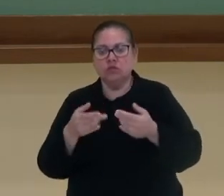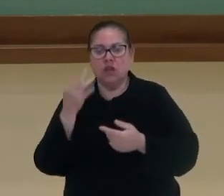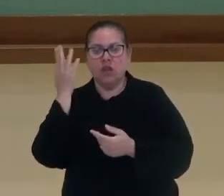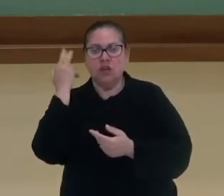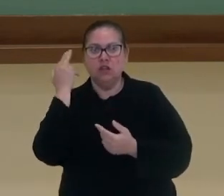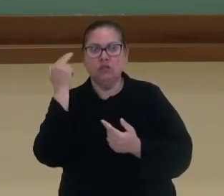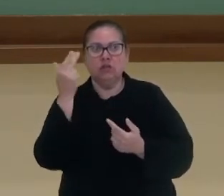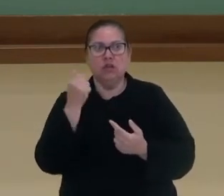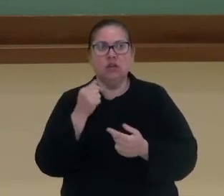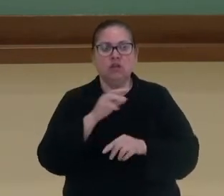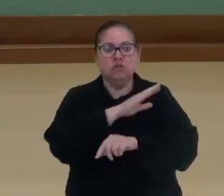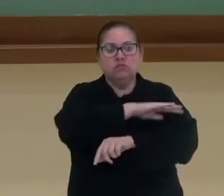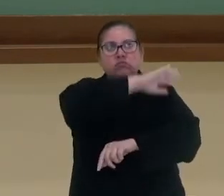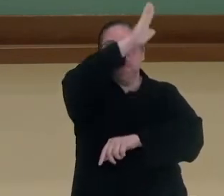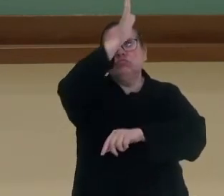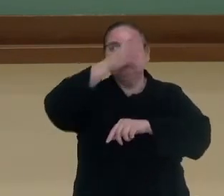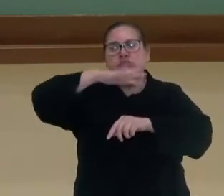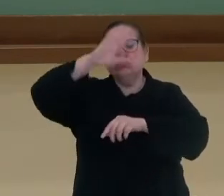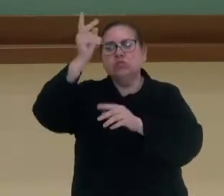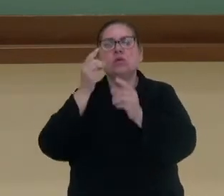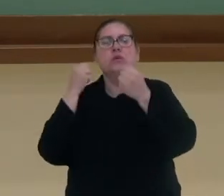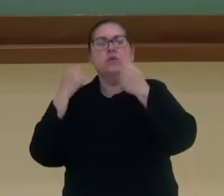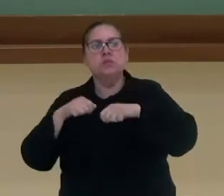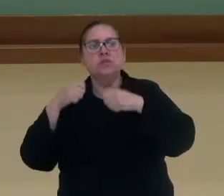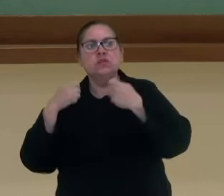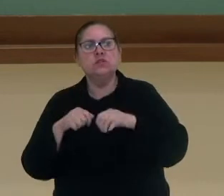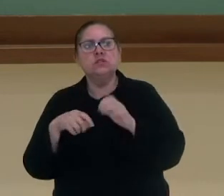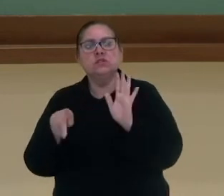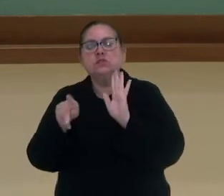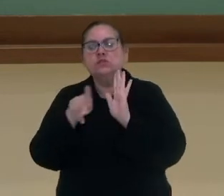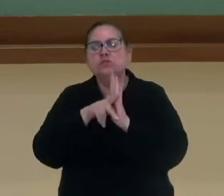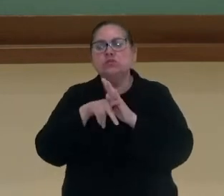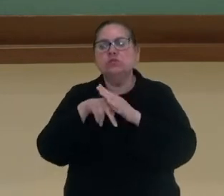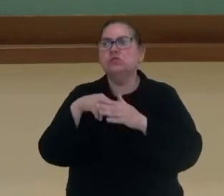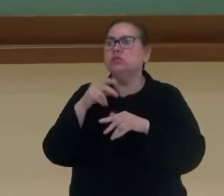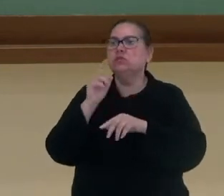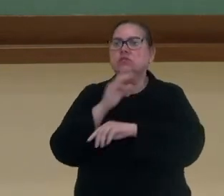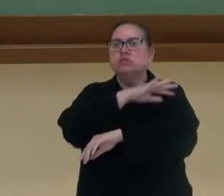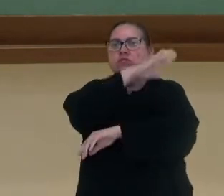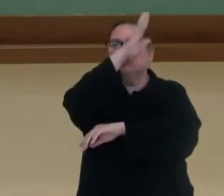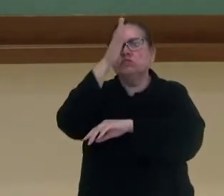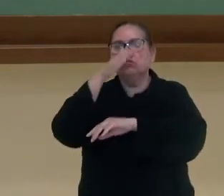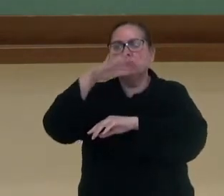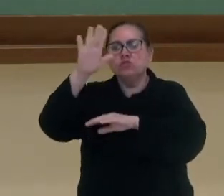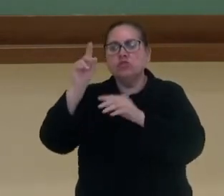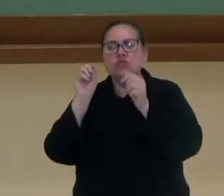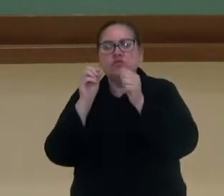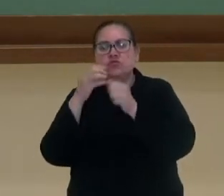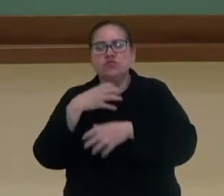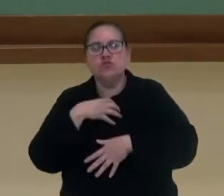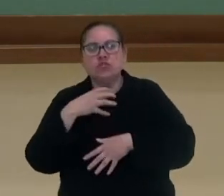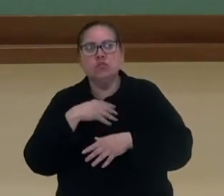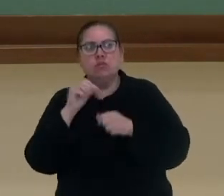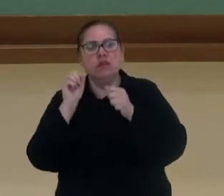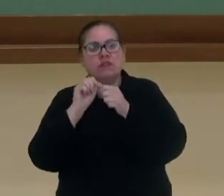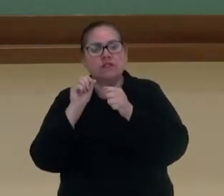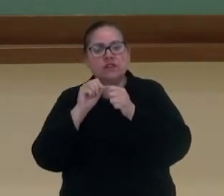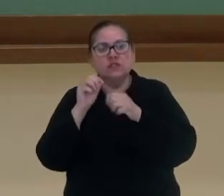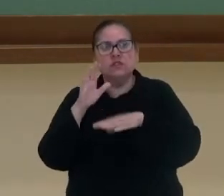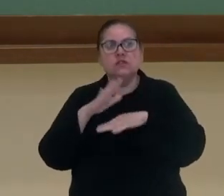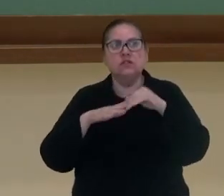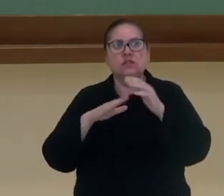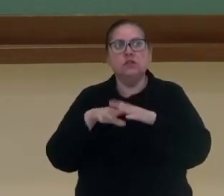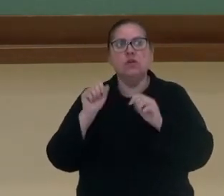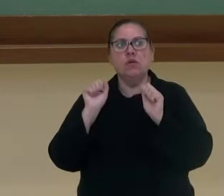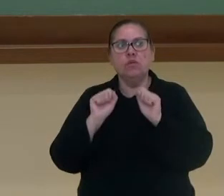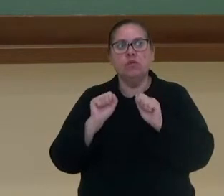exemplo, ali a montanha. Eu preciso exclusivamente dessa montanha, do formato da montanha, para eu estar fazendo essas práticas. E